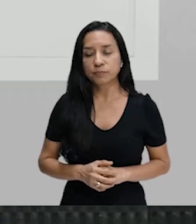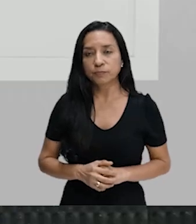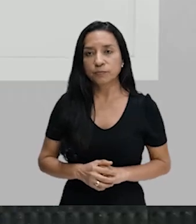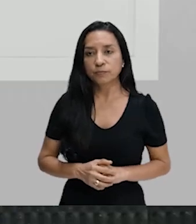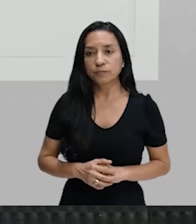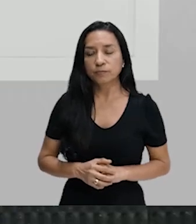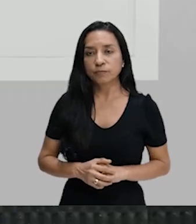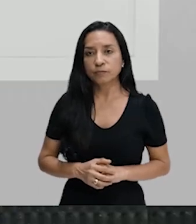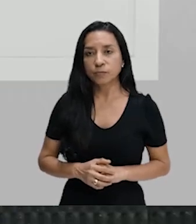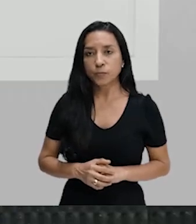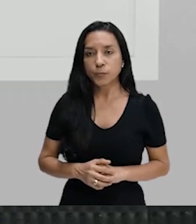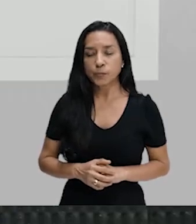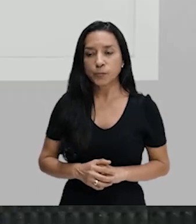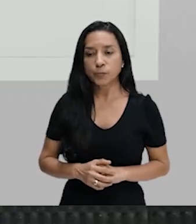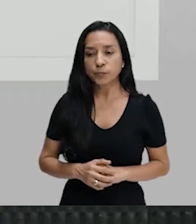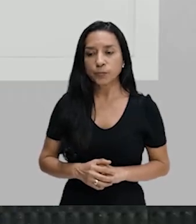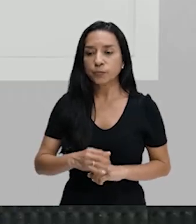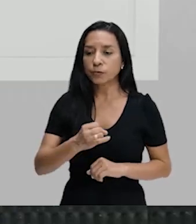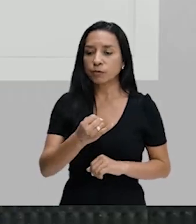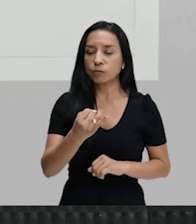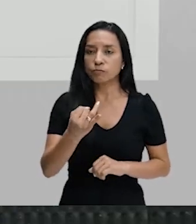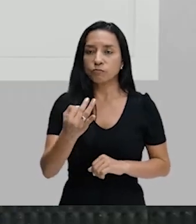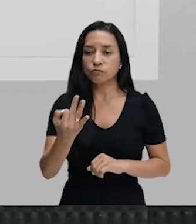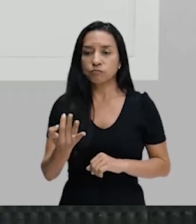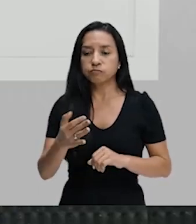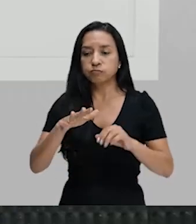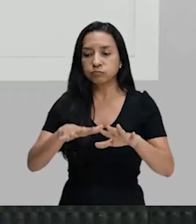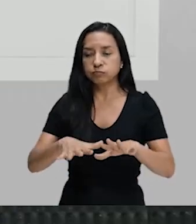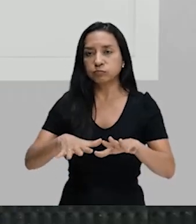uma certa quantidade de gás.